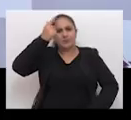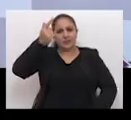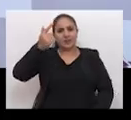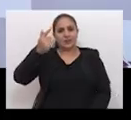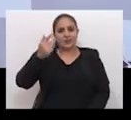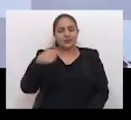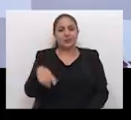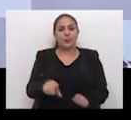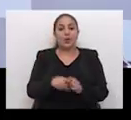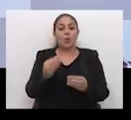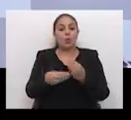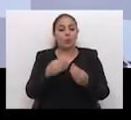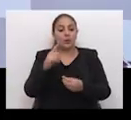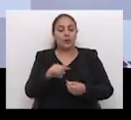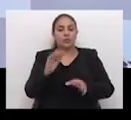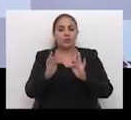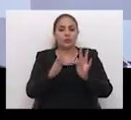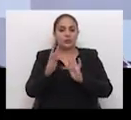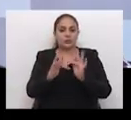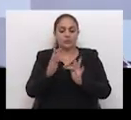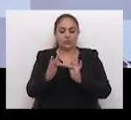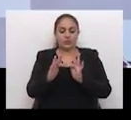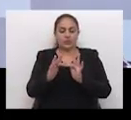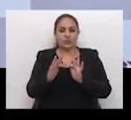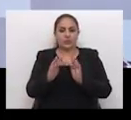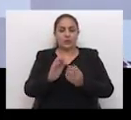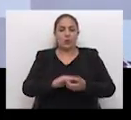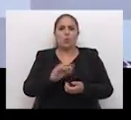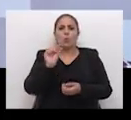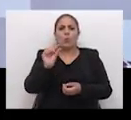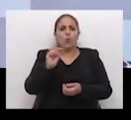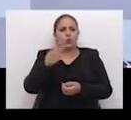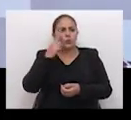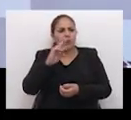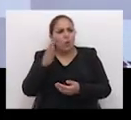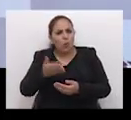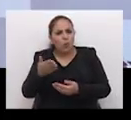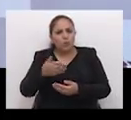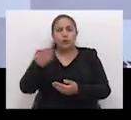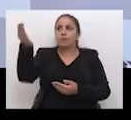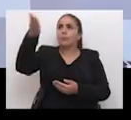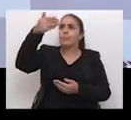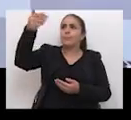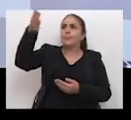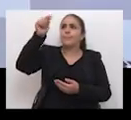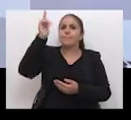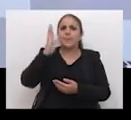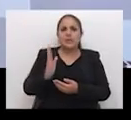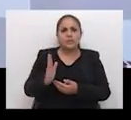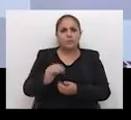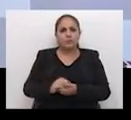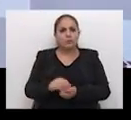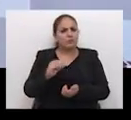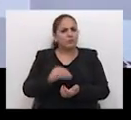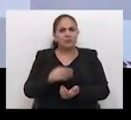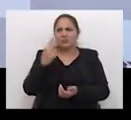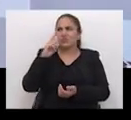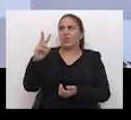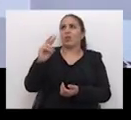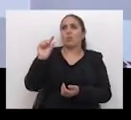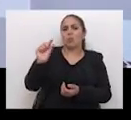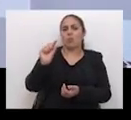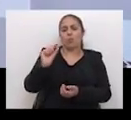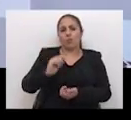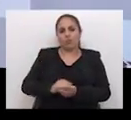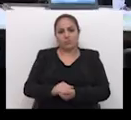estas ideias de patriotismo, de civismo. Pouco você vê hoje uma bandeira do Brasil hasteada. Então essa é a nossa